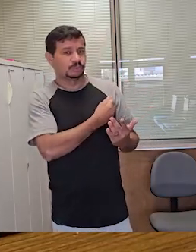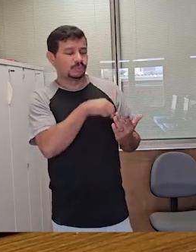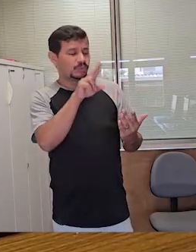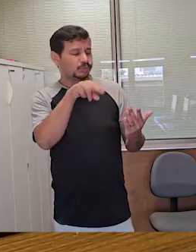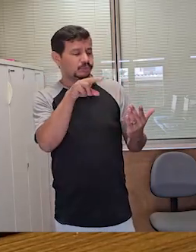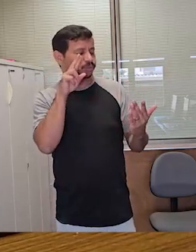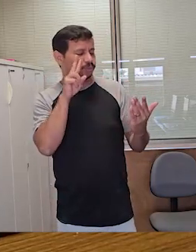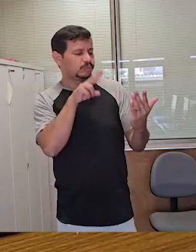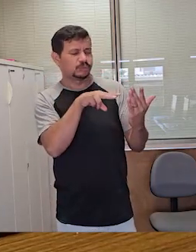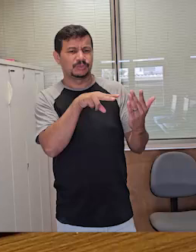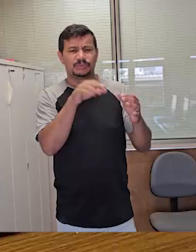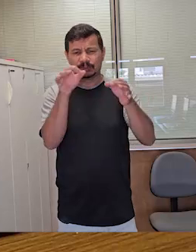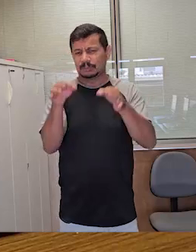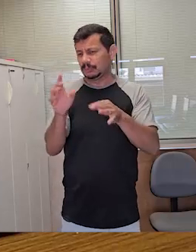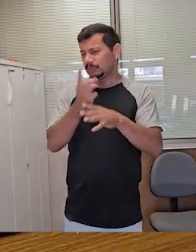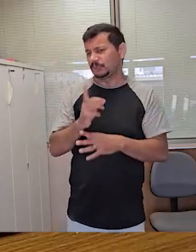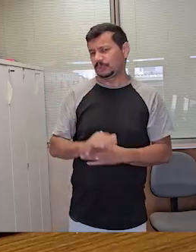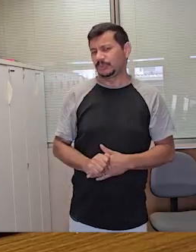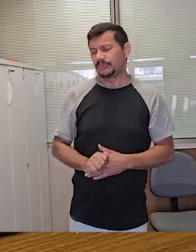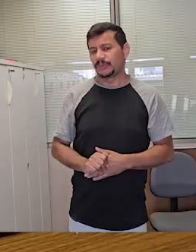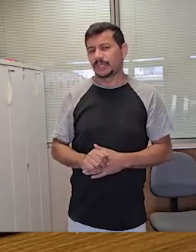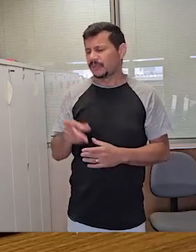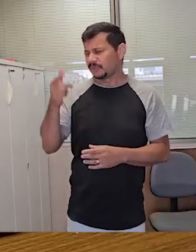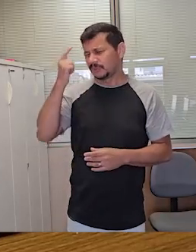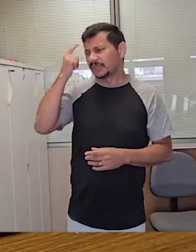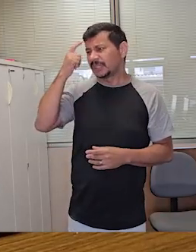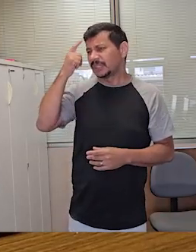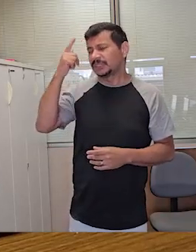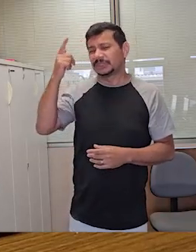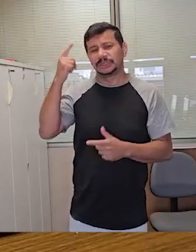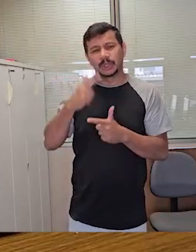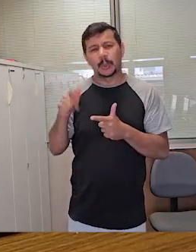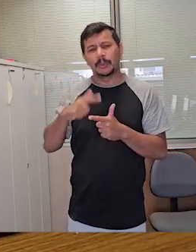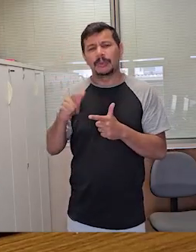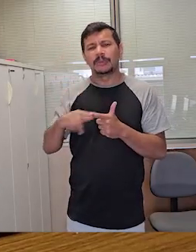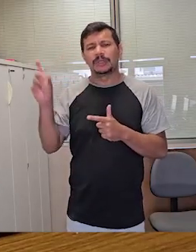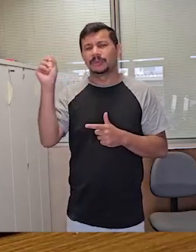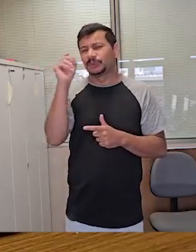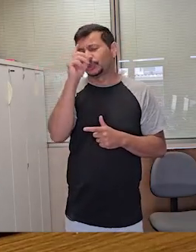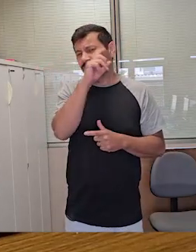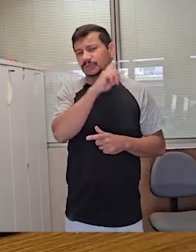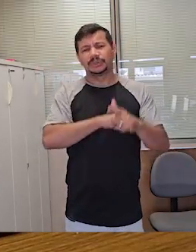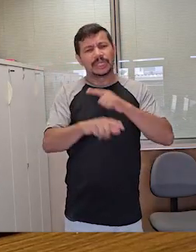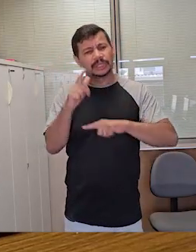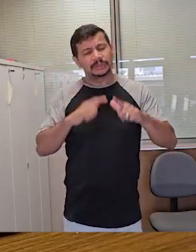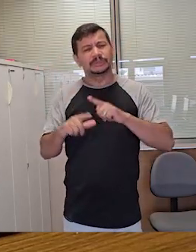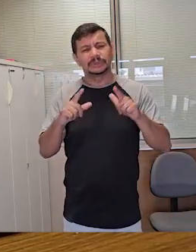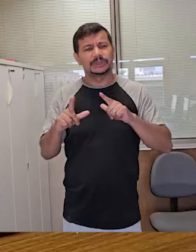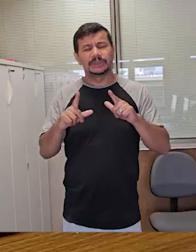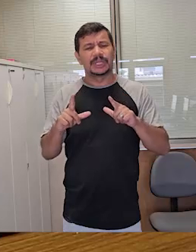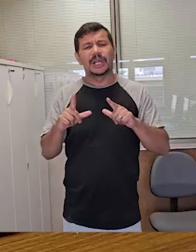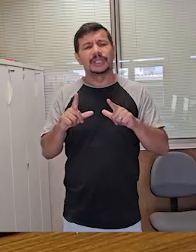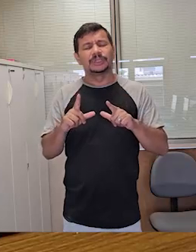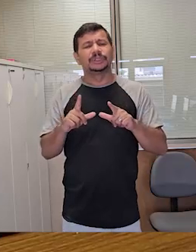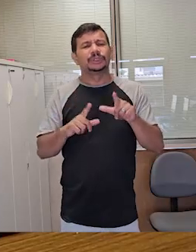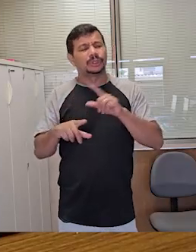aparecem claramente. Né? Você acha que isso é um desafio para a classe trabalhadora